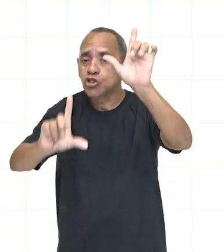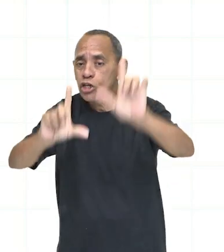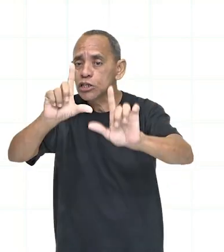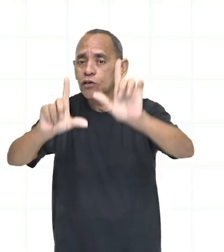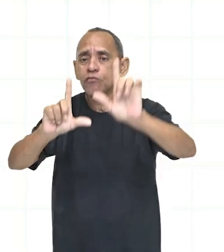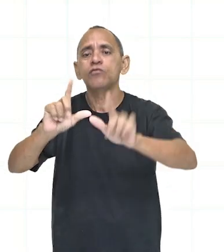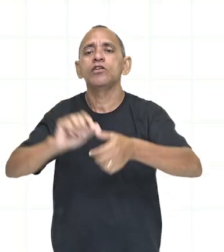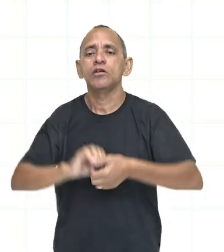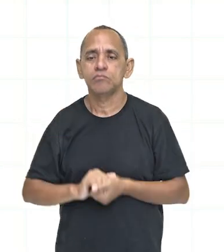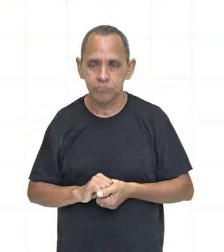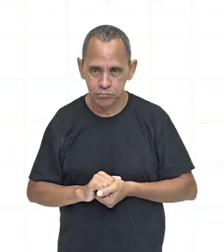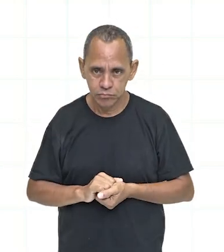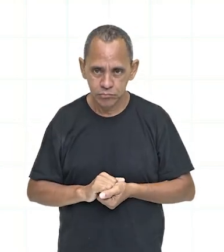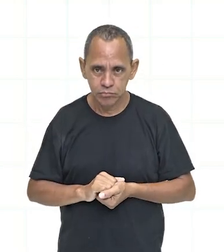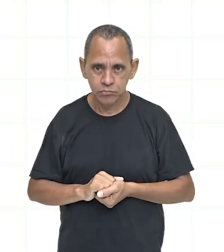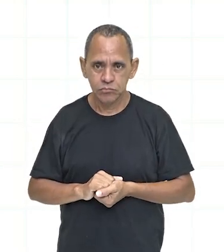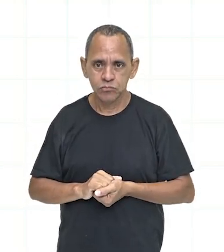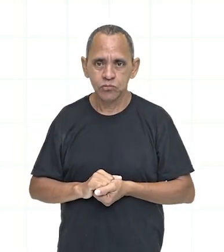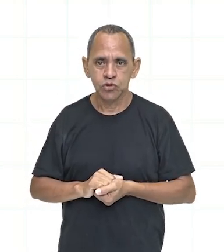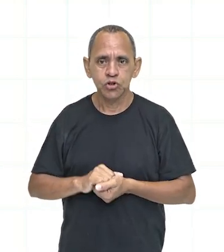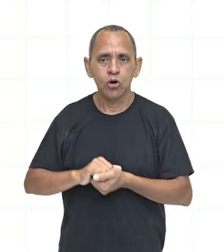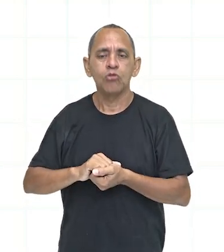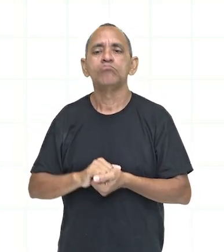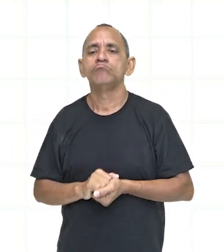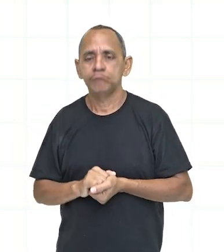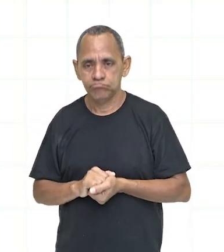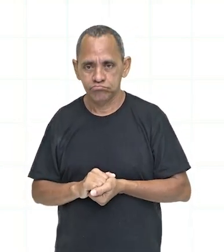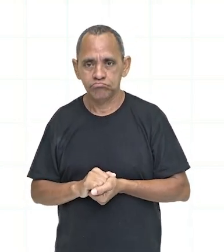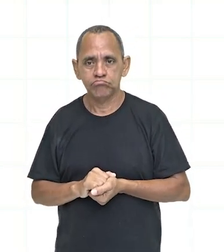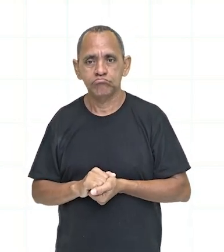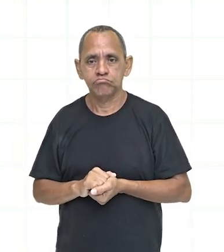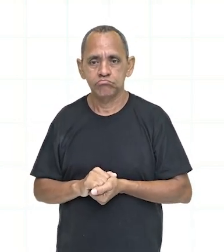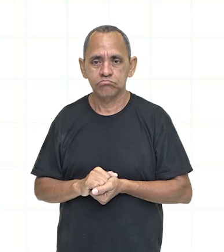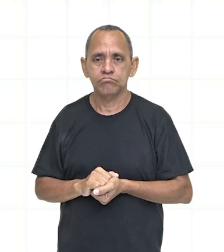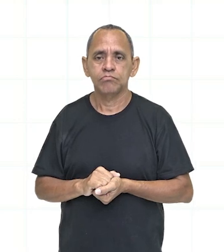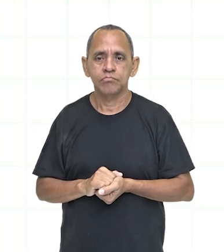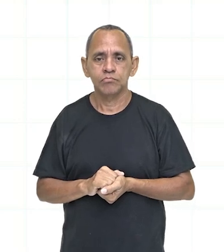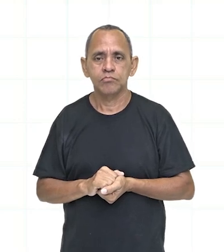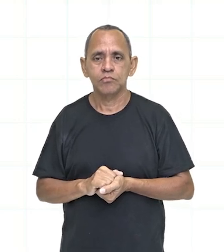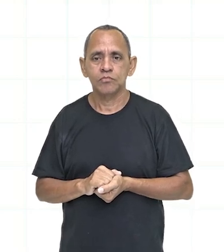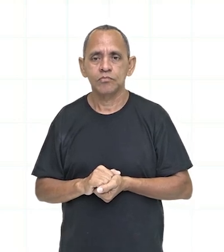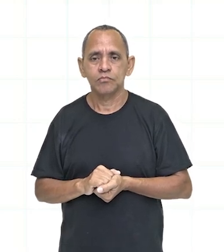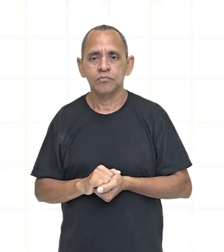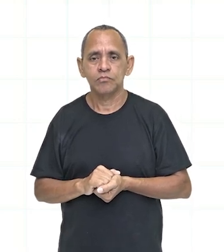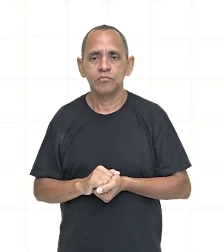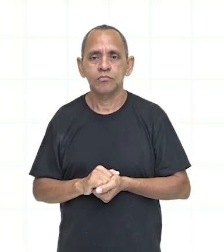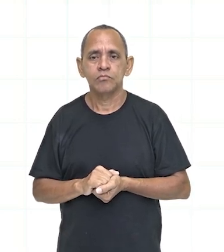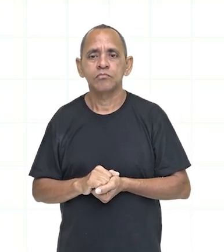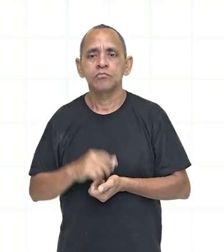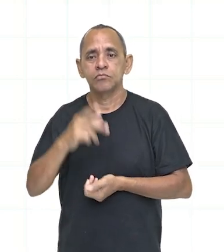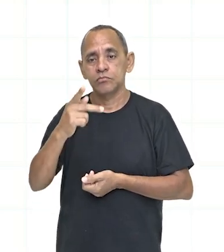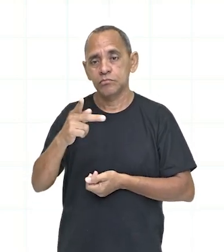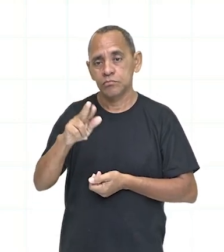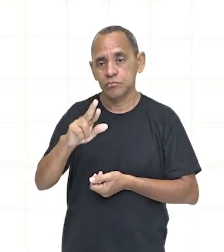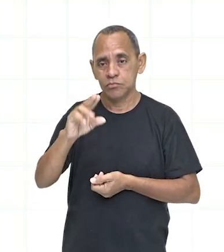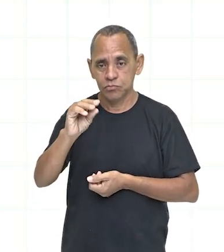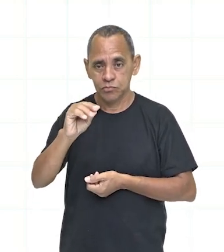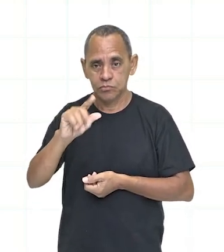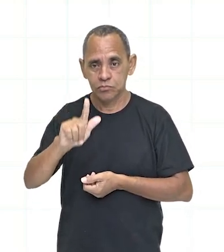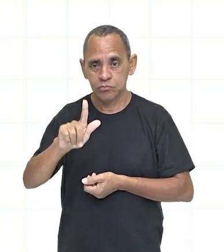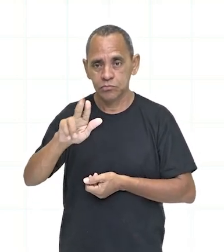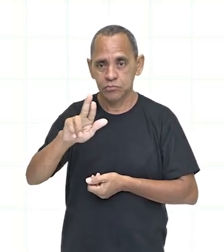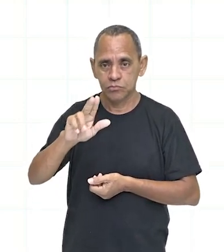são programas que passam na TV. Então, se esse programa de TV que trata aqui, né, do clima,